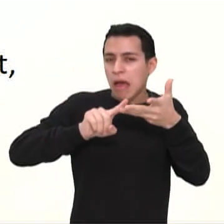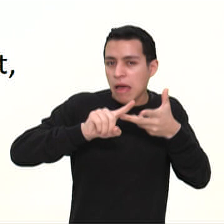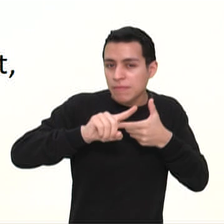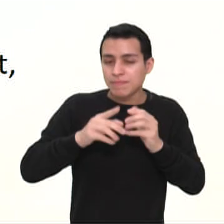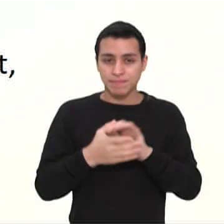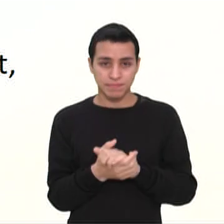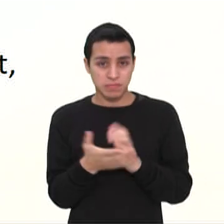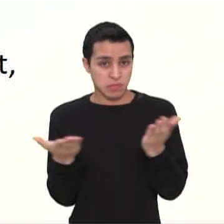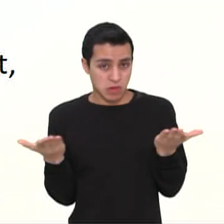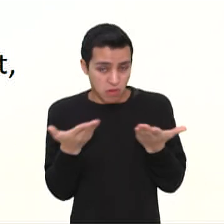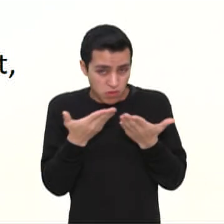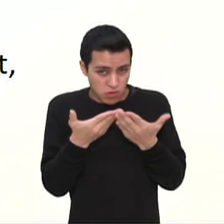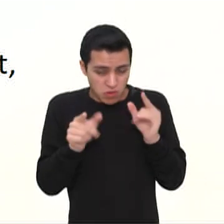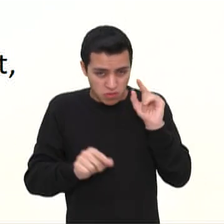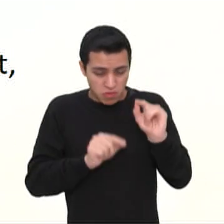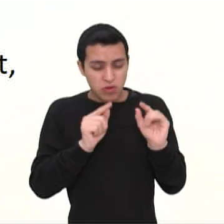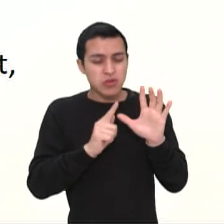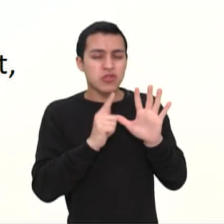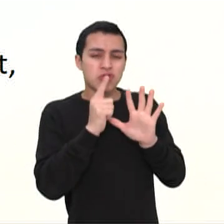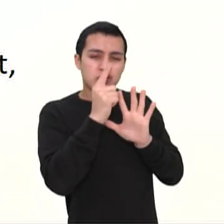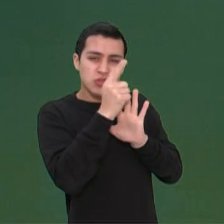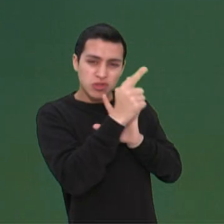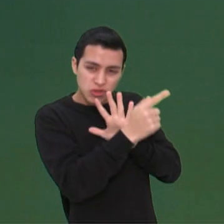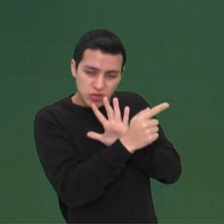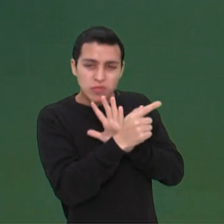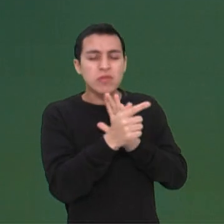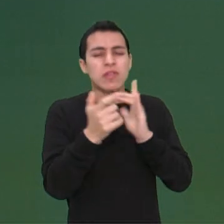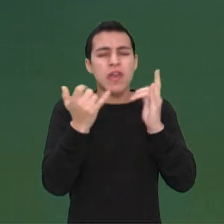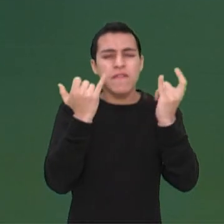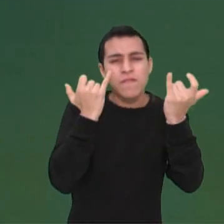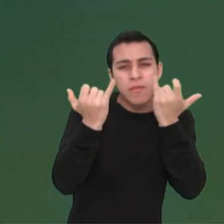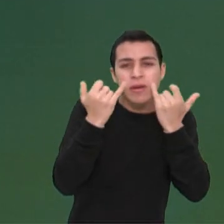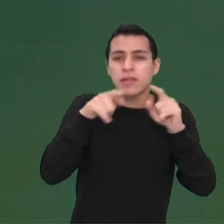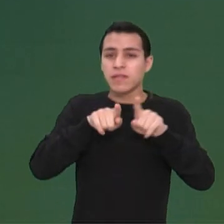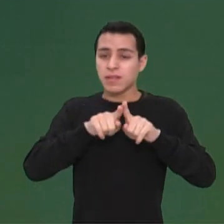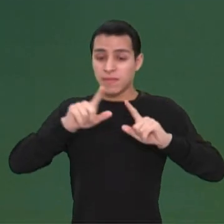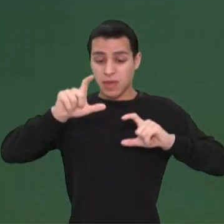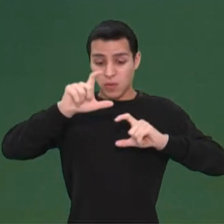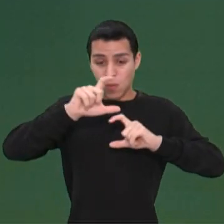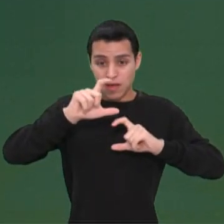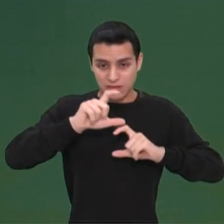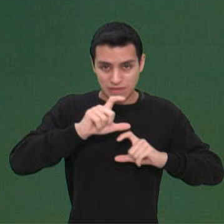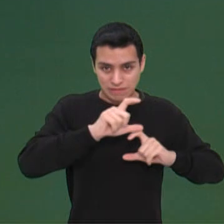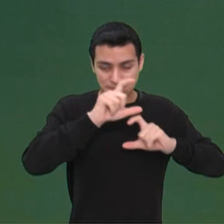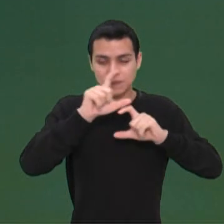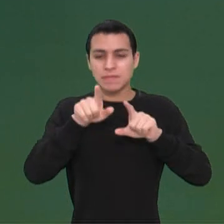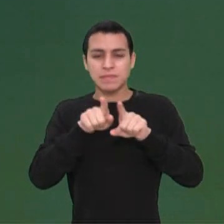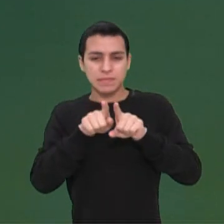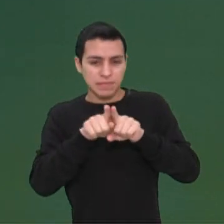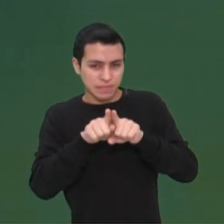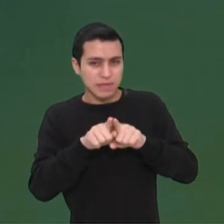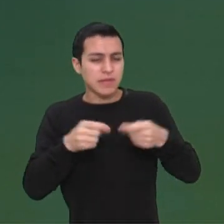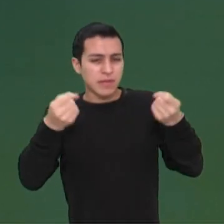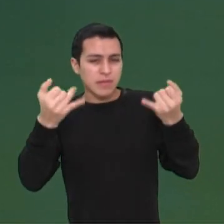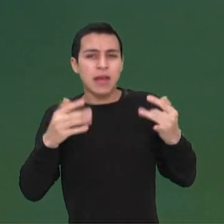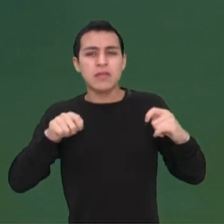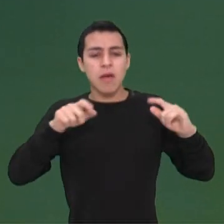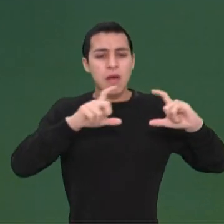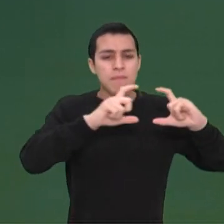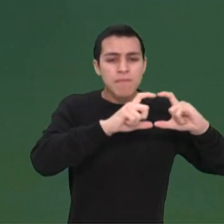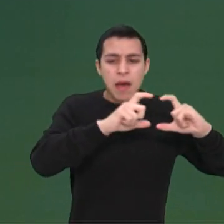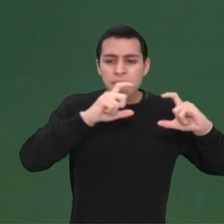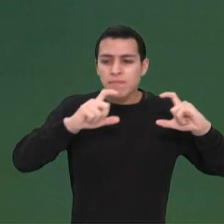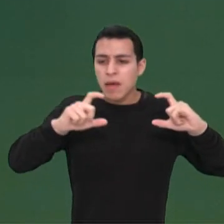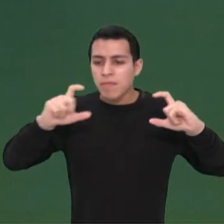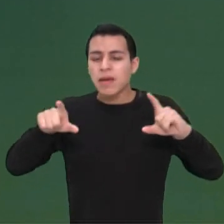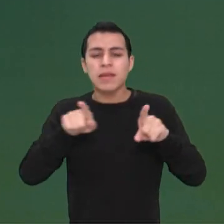sobre os gêneros discursivos informativos e os quadrinhos, vamos falar sobre as comic strips, as tirinhas, e